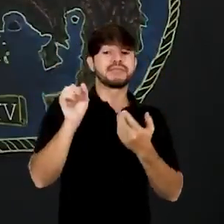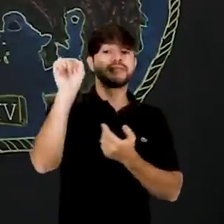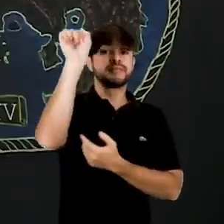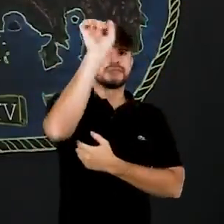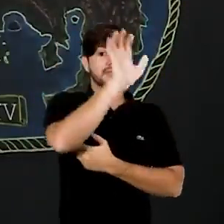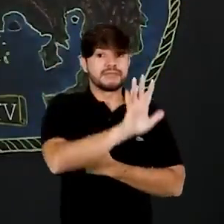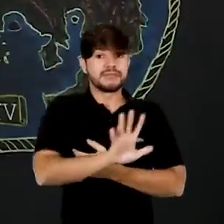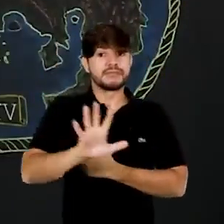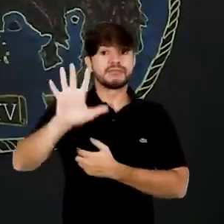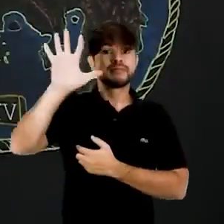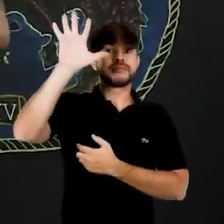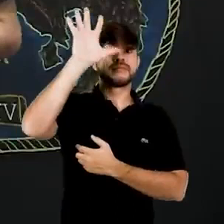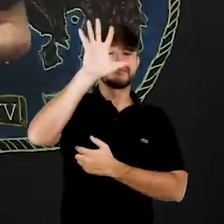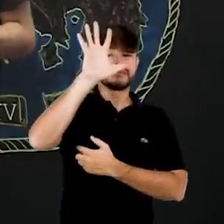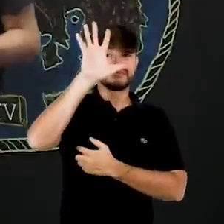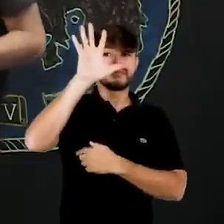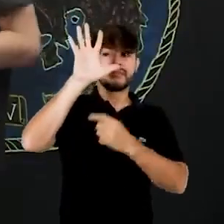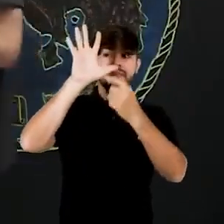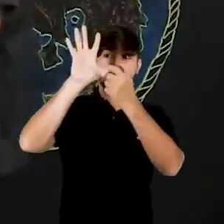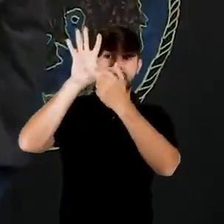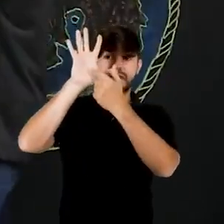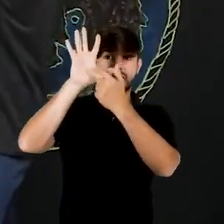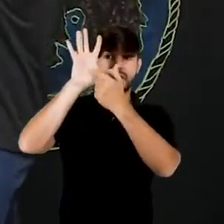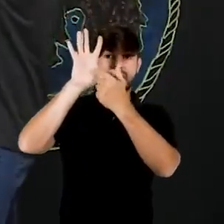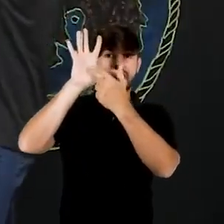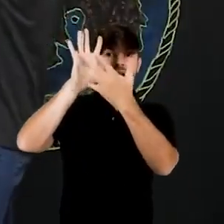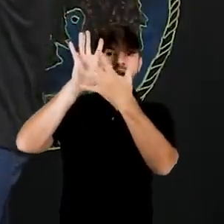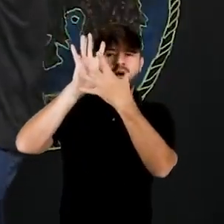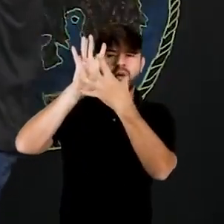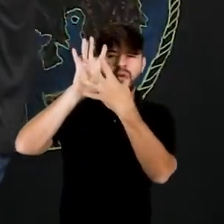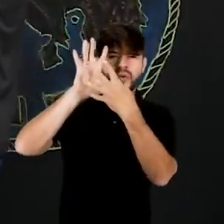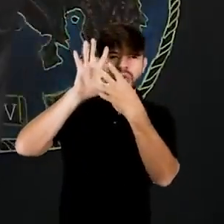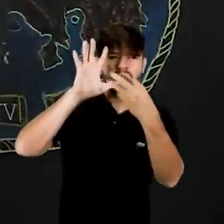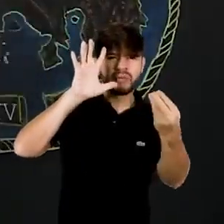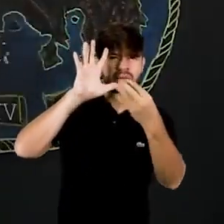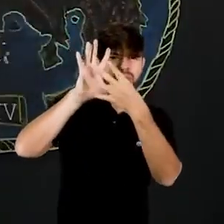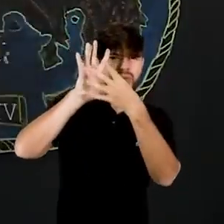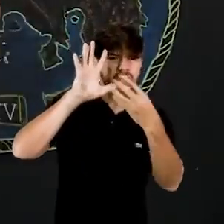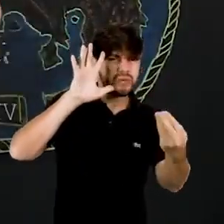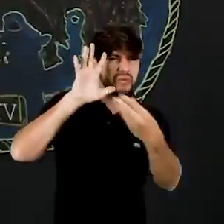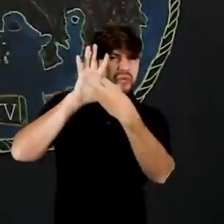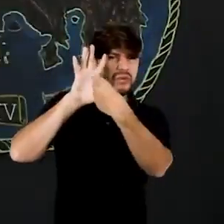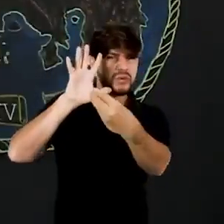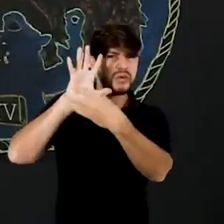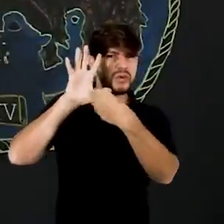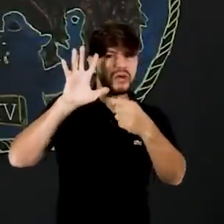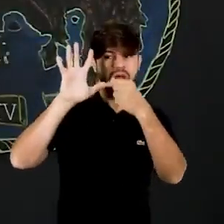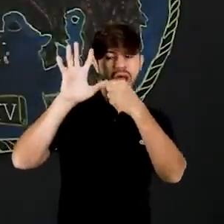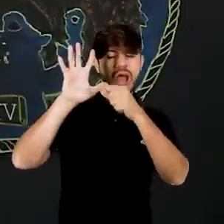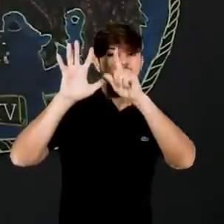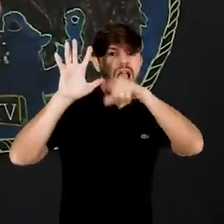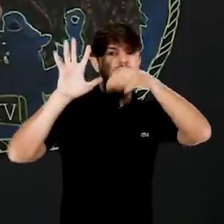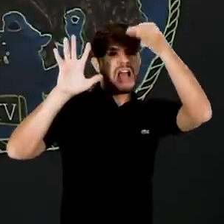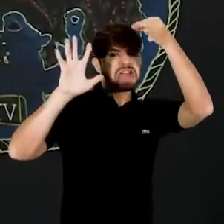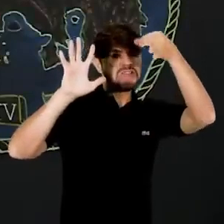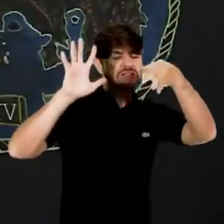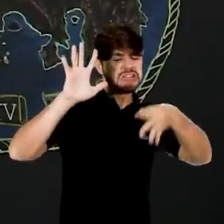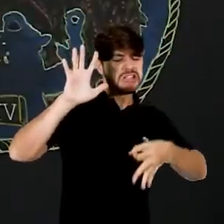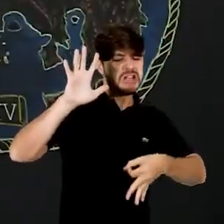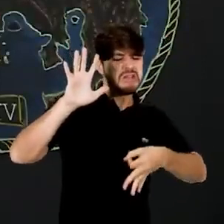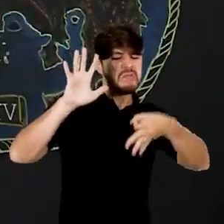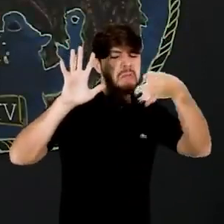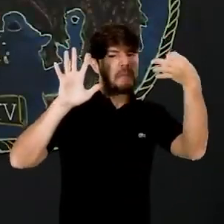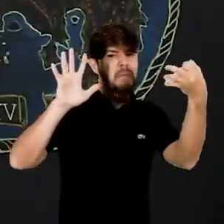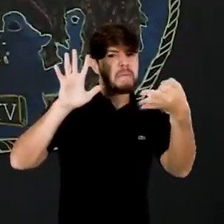pega uma noção que tem a ver com um local geográfico, a Europa, e você diz que aquilo é o certo, ou seja, como